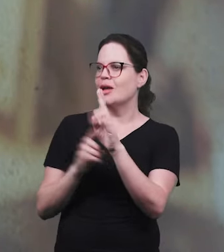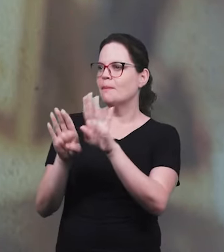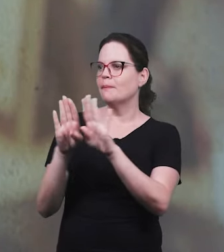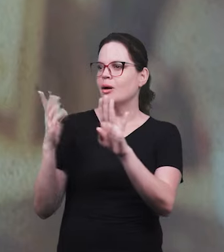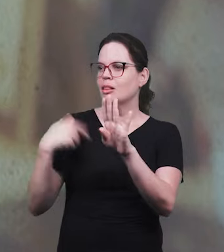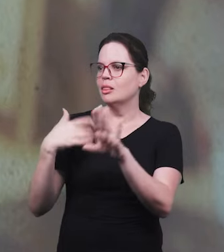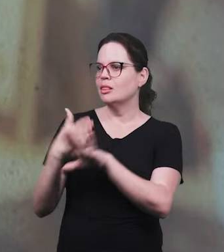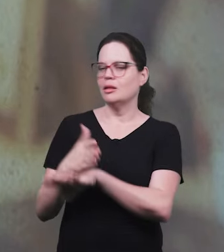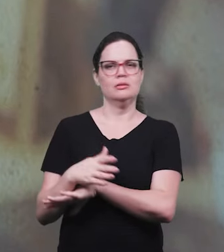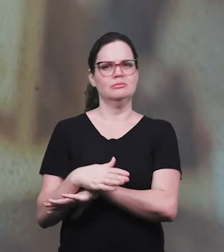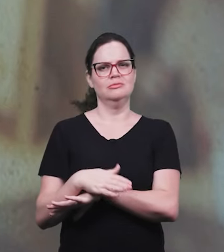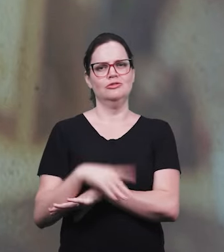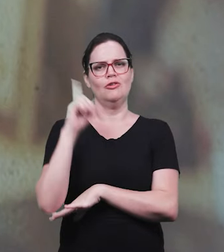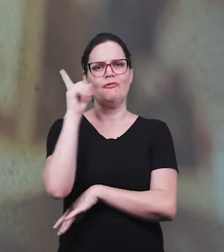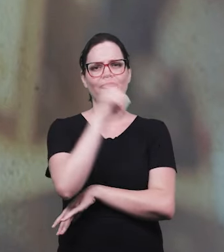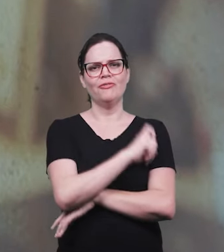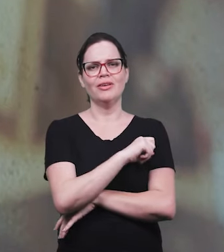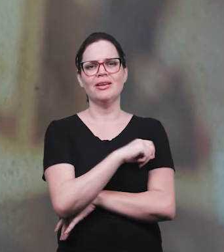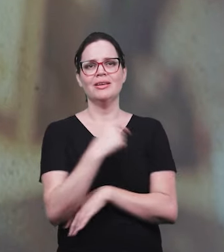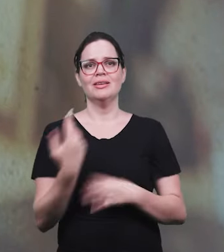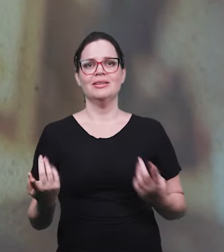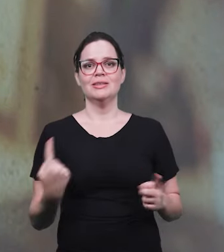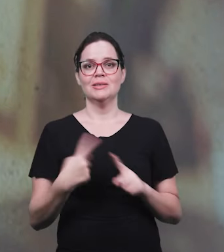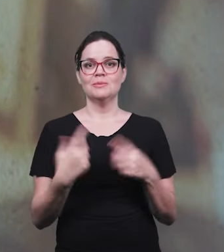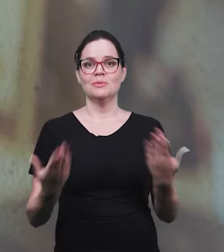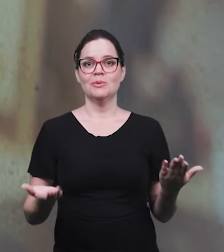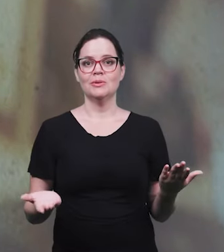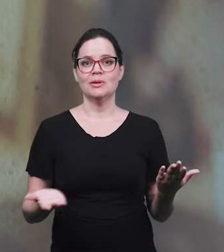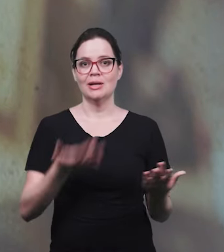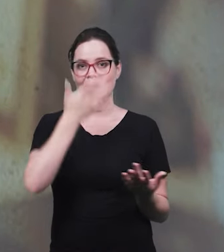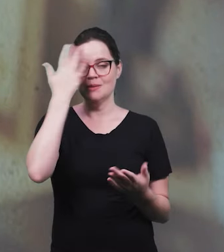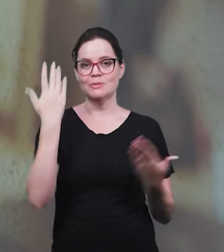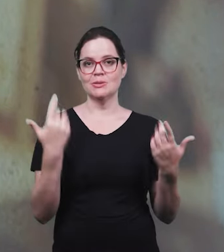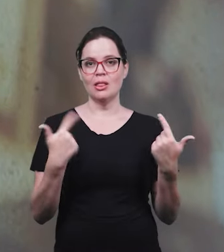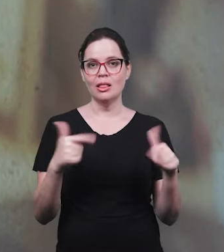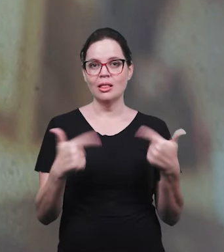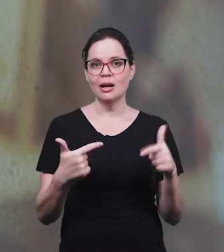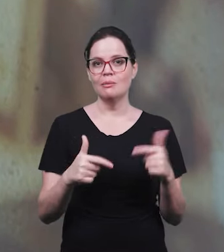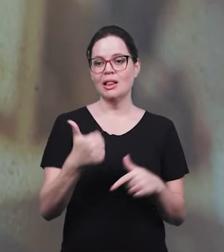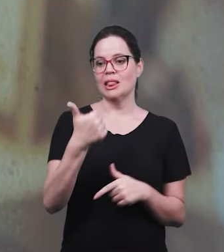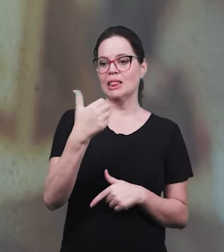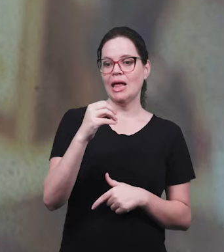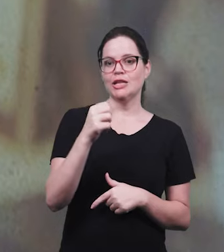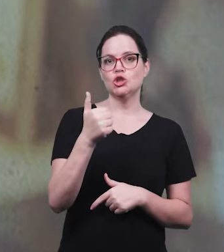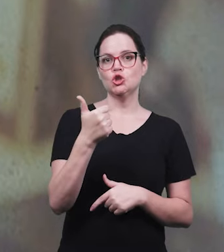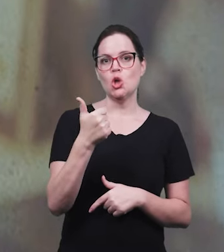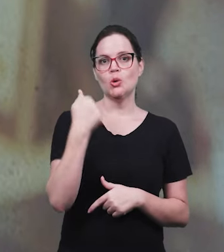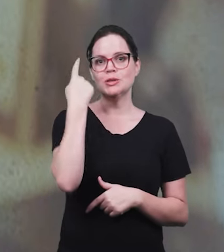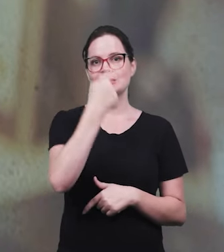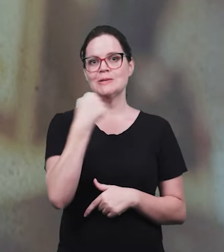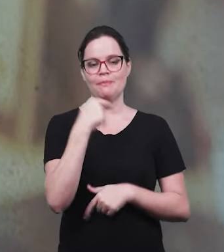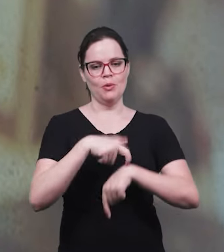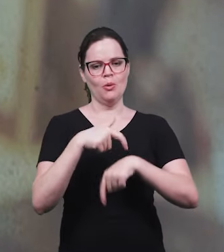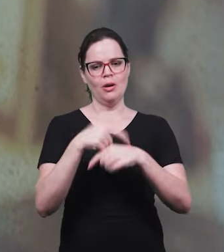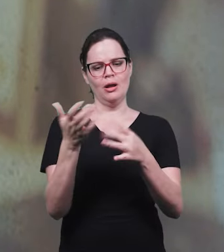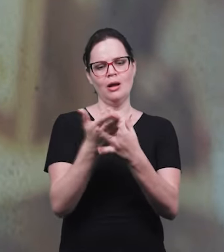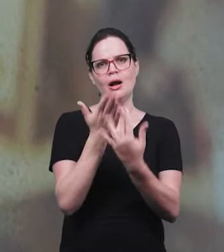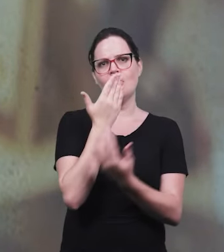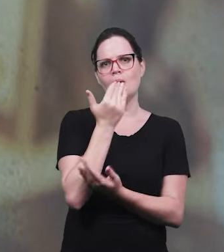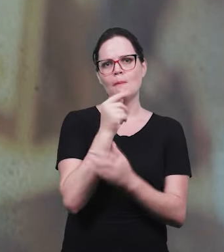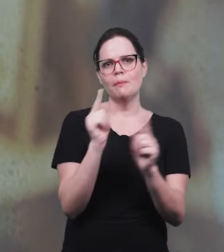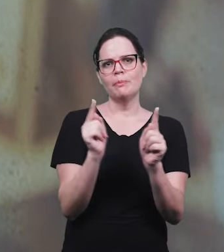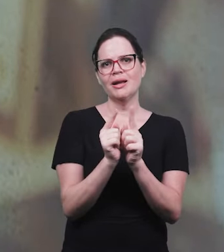do escritório e entrou. Porque a jornada de trabalho, as pessoas trabalham 8, 10, 12 horas por dia. O horário de almoço é tão pequeno, é